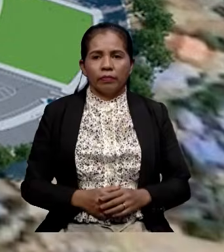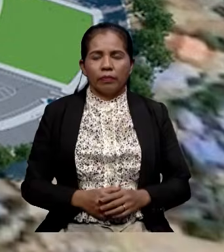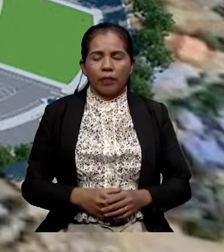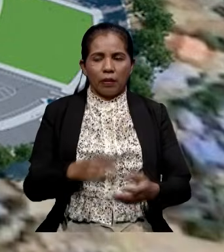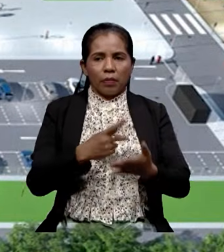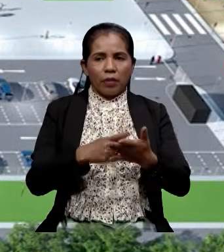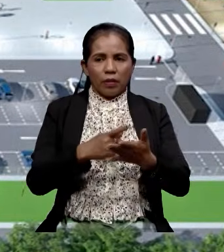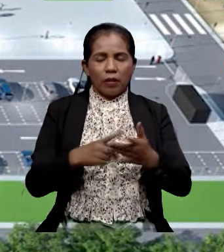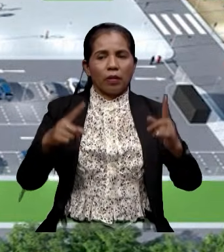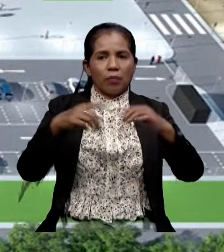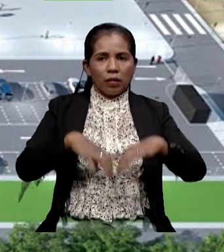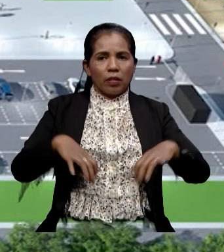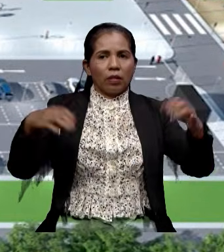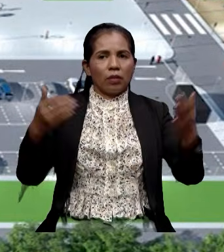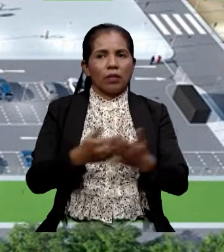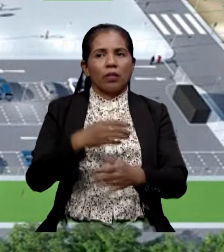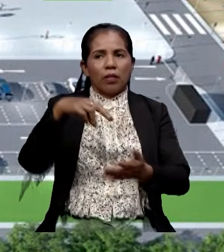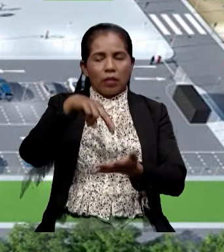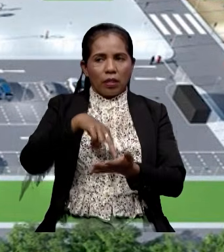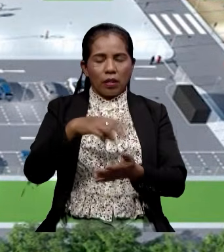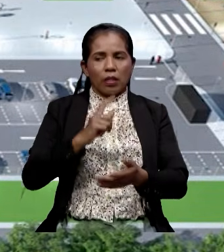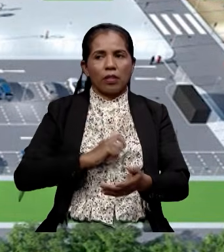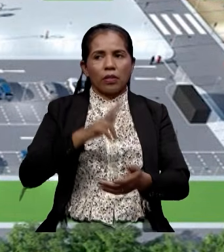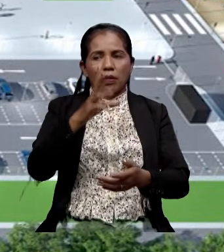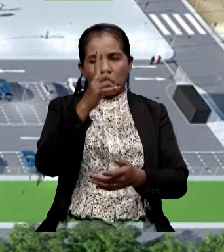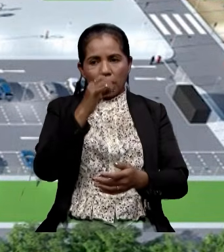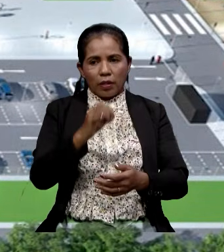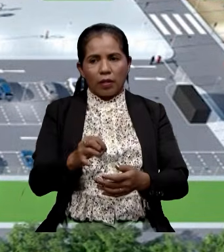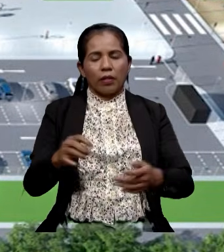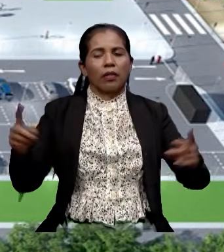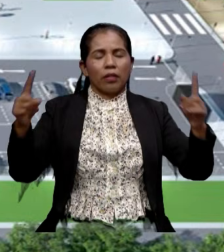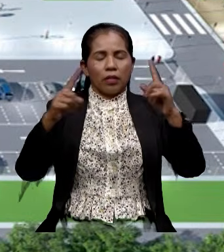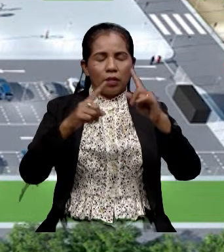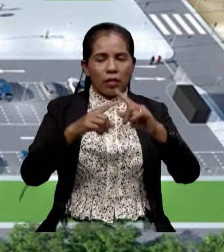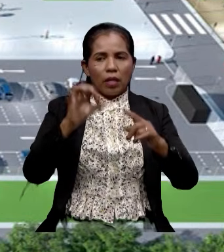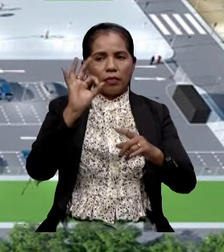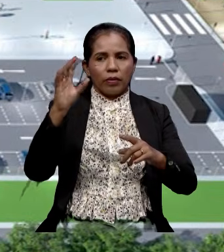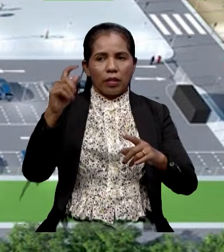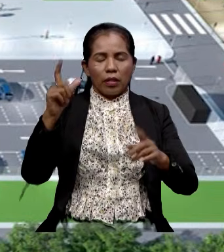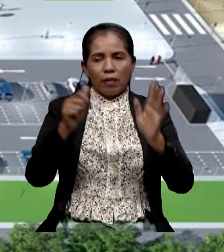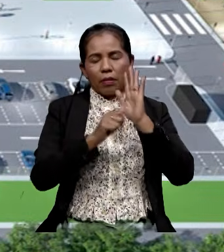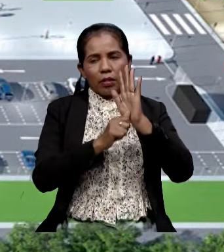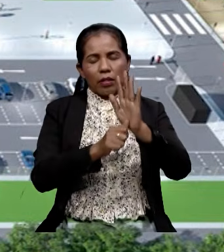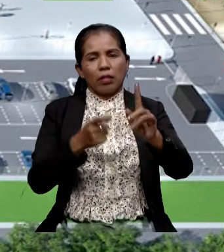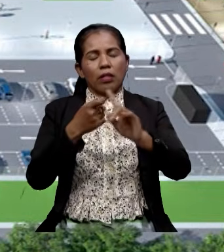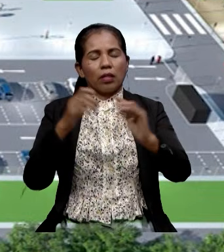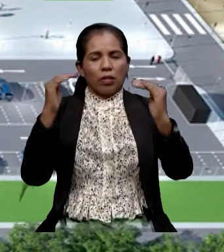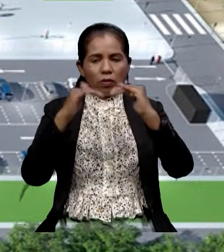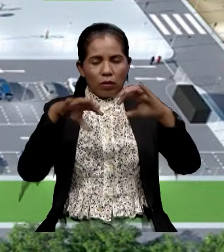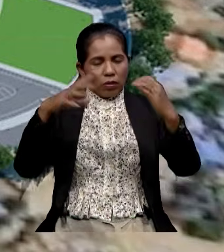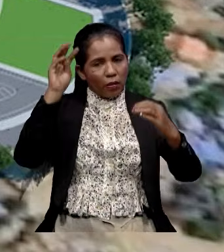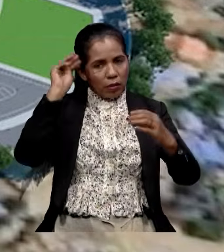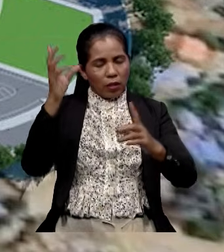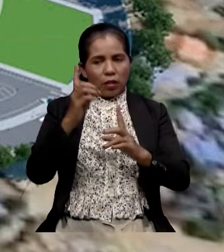Projeto construção do estádio Fonte Beatuari e Tacitolo Dili, antes de parte da Federação Futebol Timor-Leste, apresenta uma reunião com o ministro e